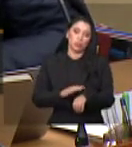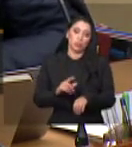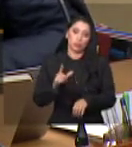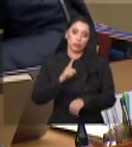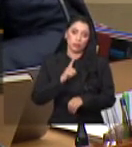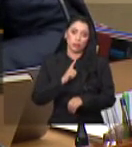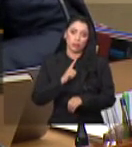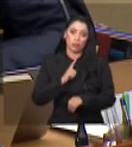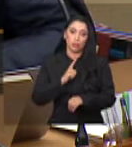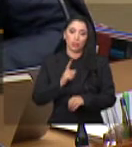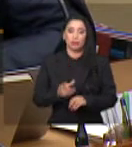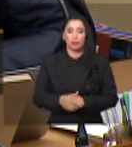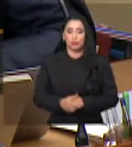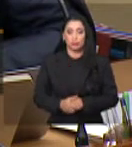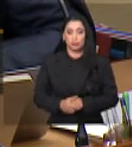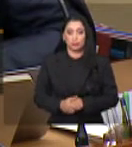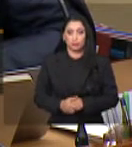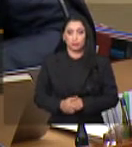admitido